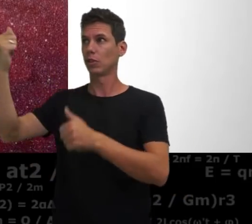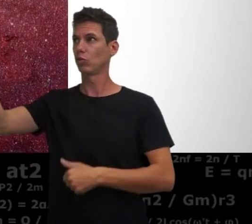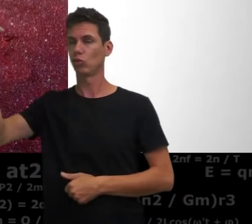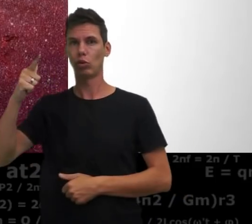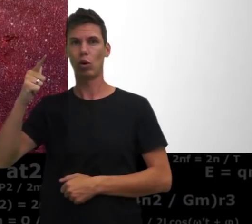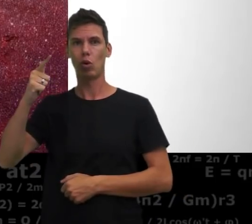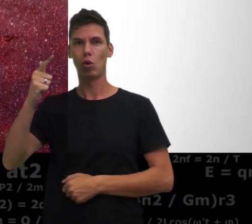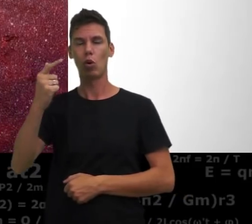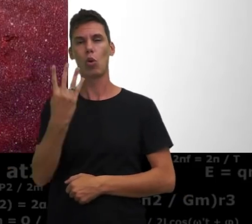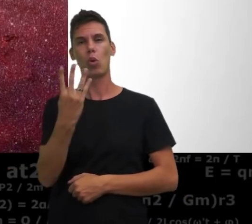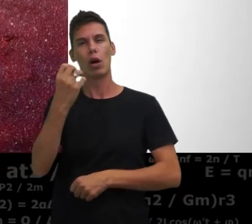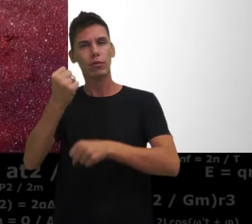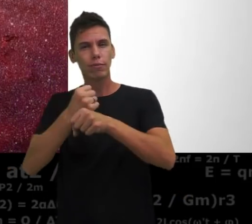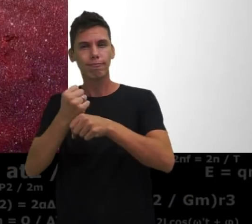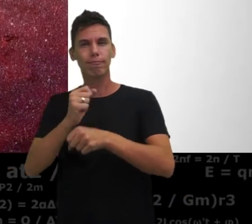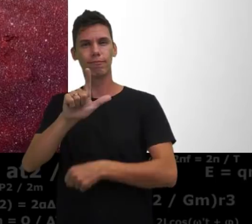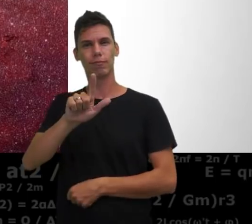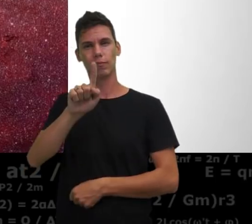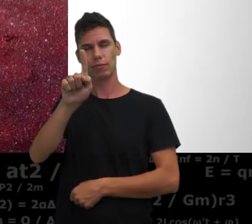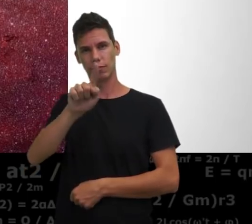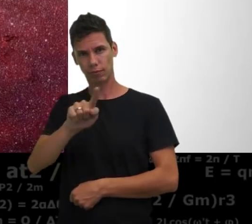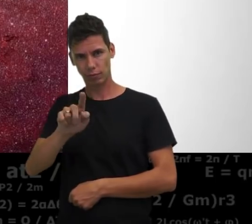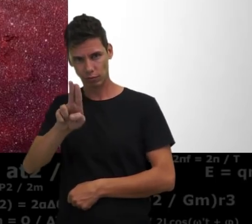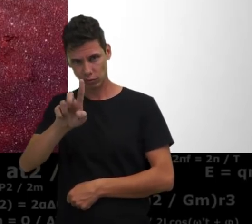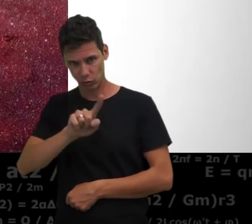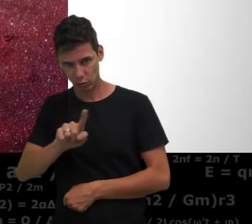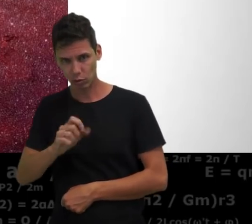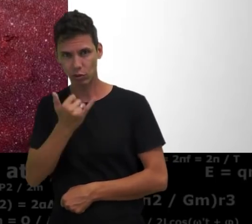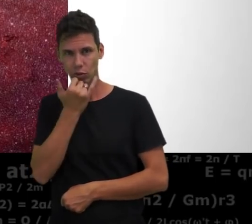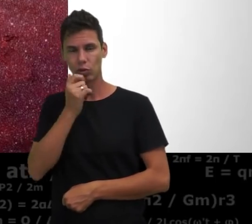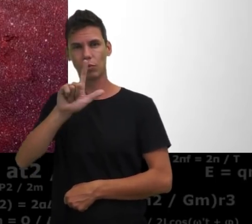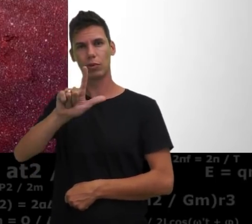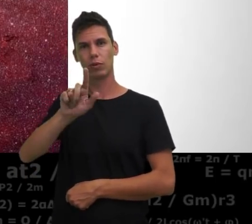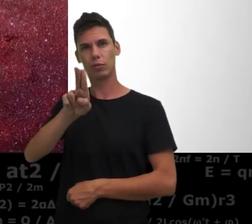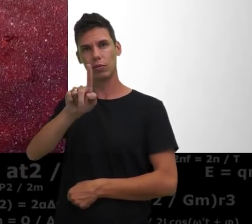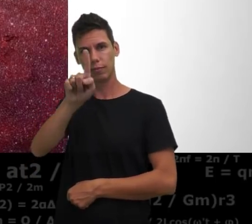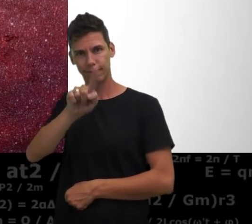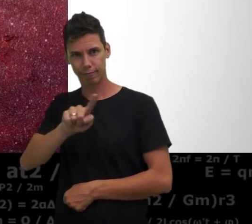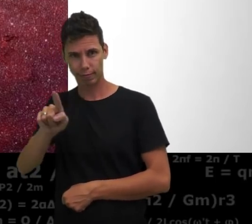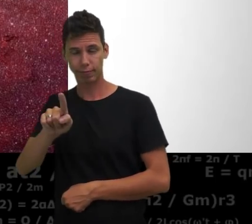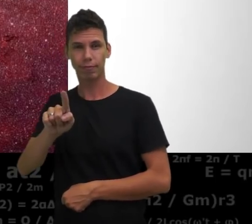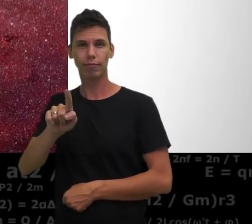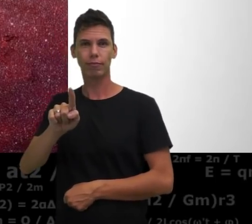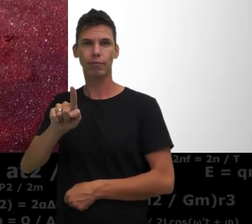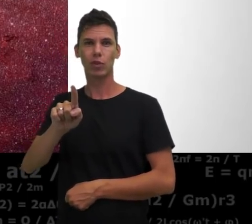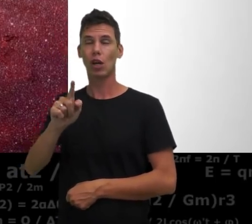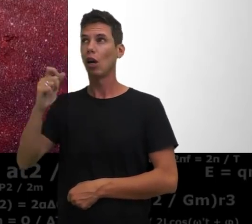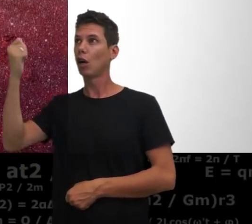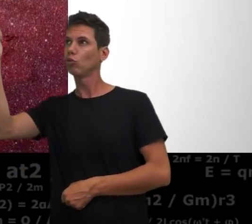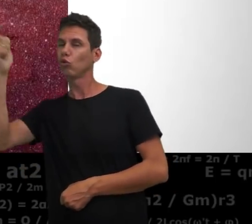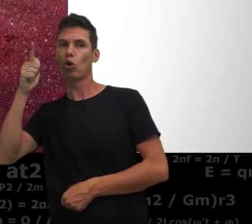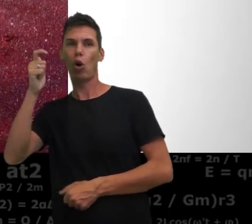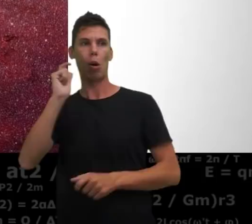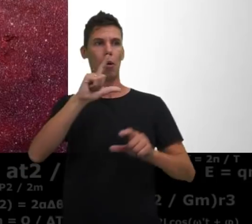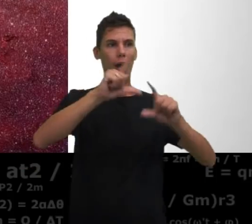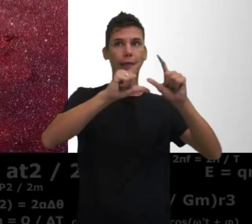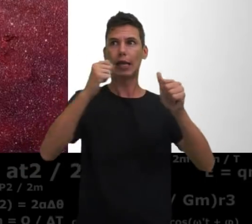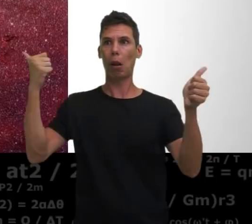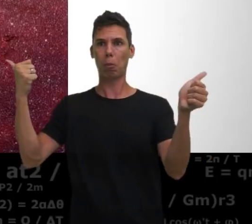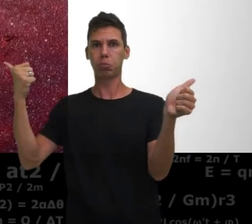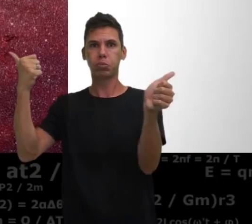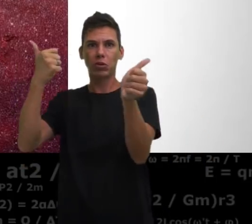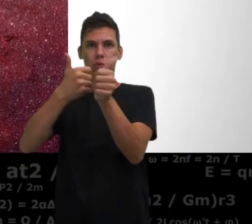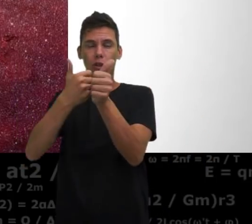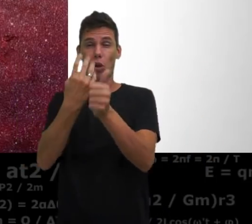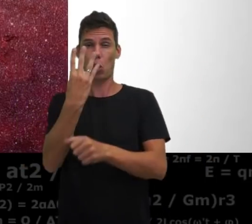Sol está por volta de 4 anos-luz. Tá? Então, entre o Sol e a estrela mais próxima, 4 anos-luz para